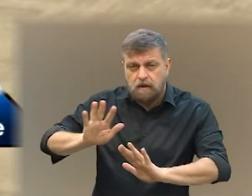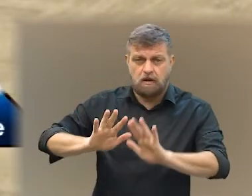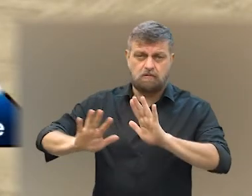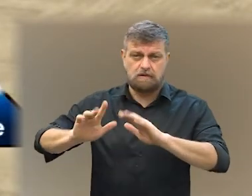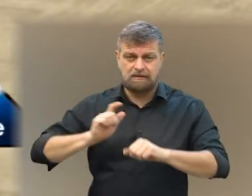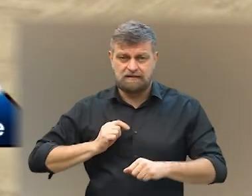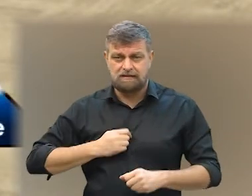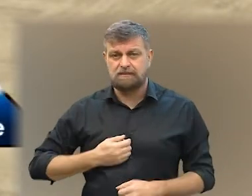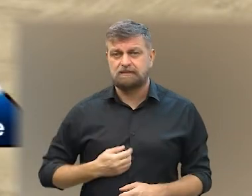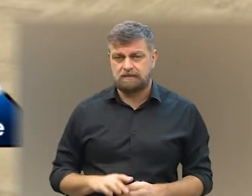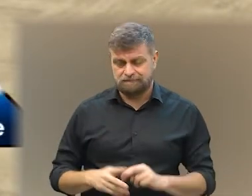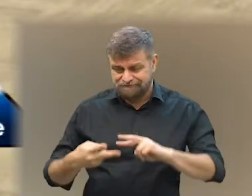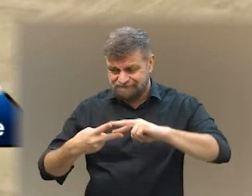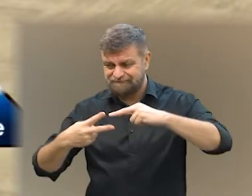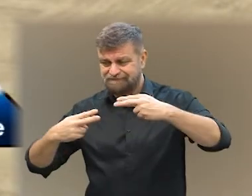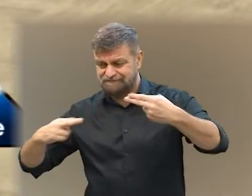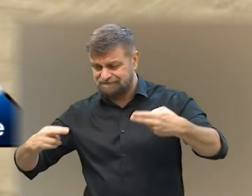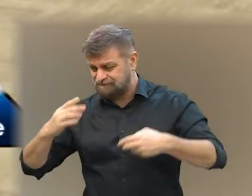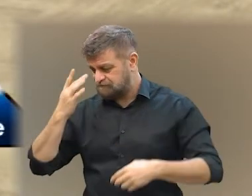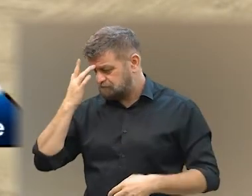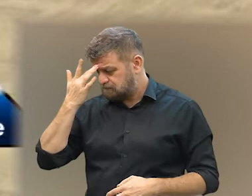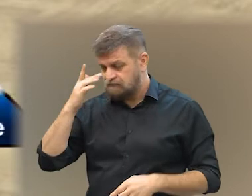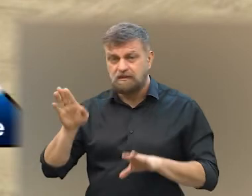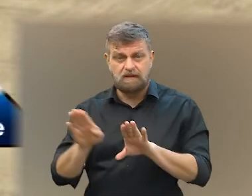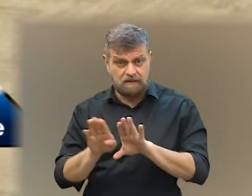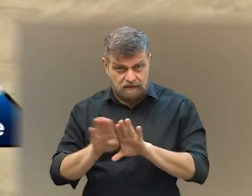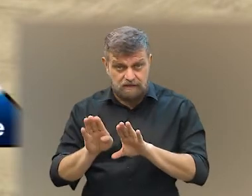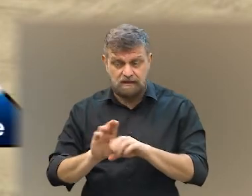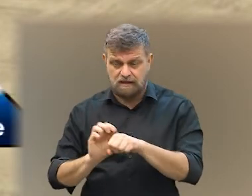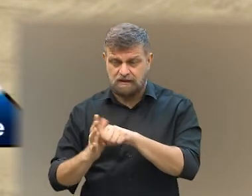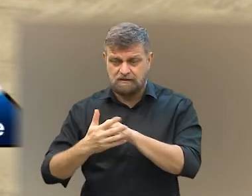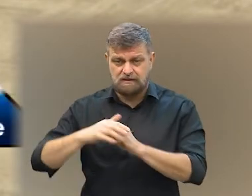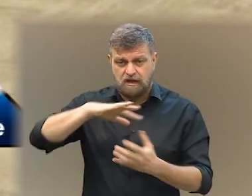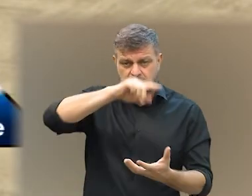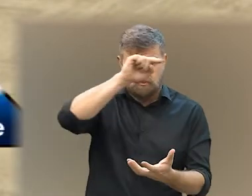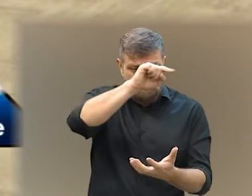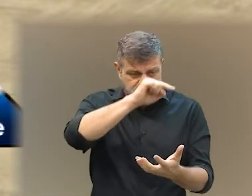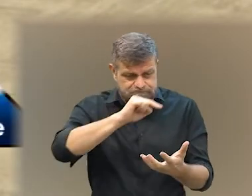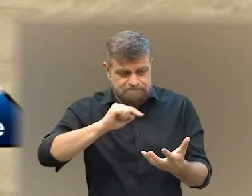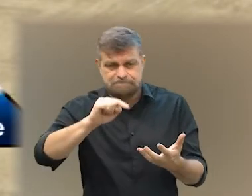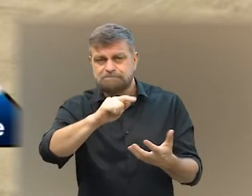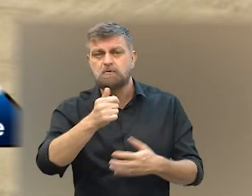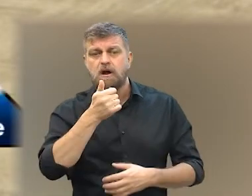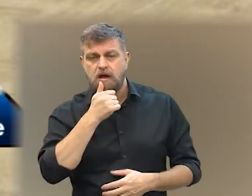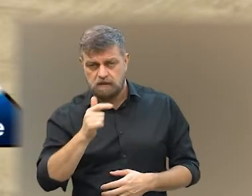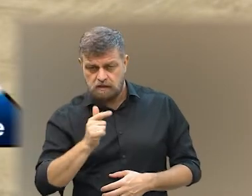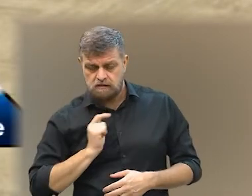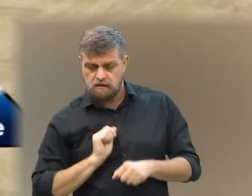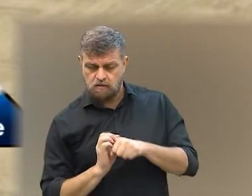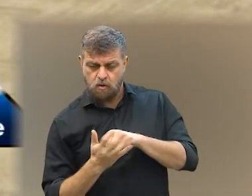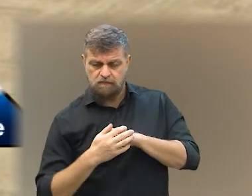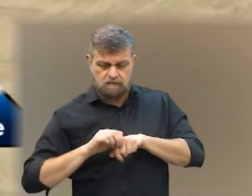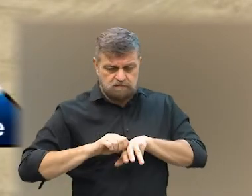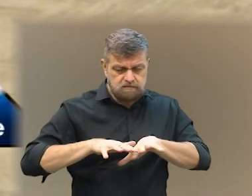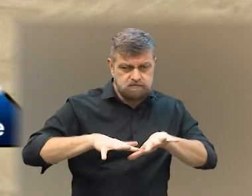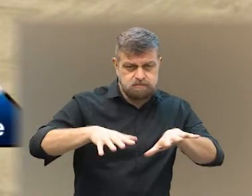termos cuidado. Tem uma variante Delta, alguns países, né, mundo afora, estão